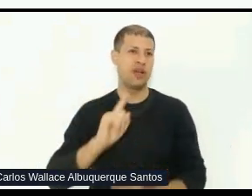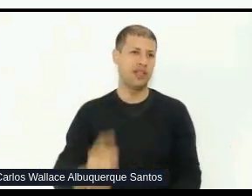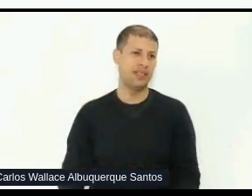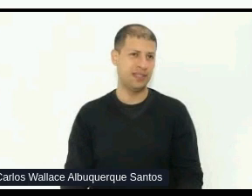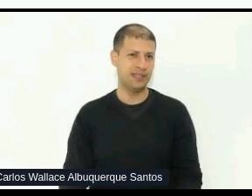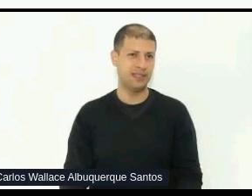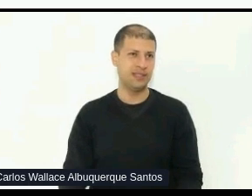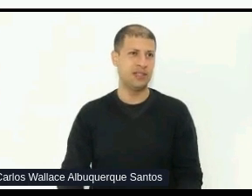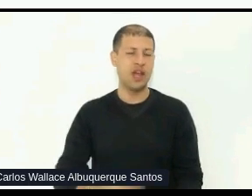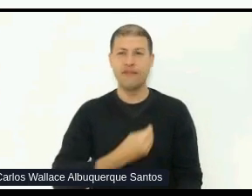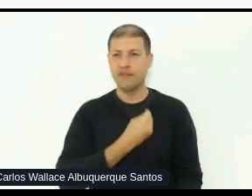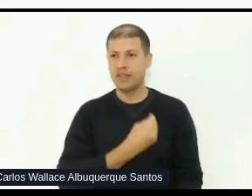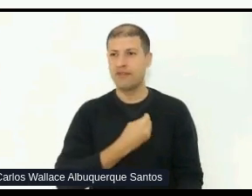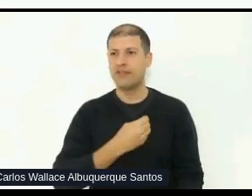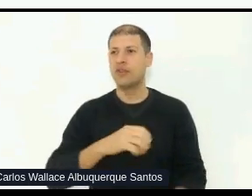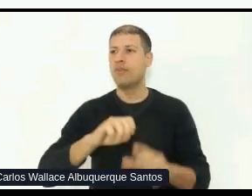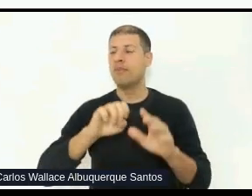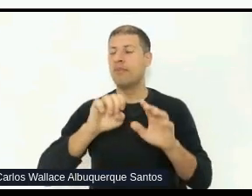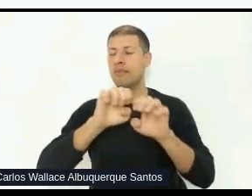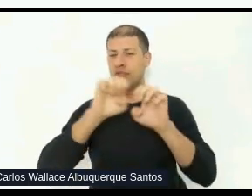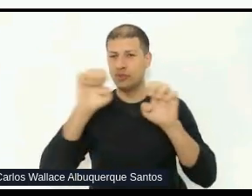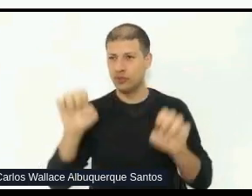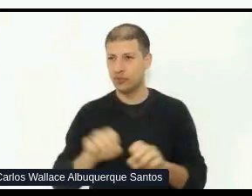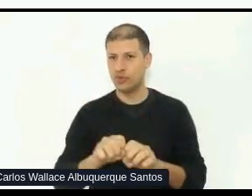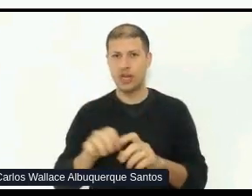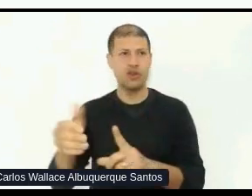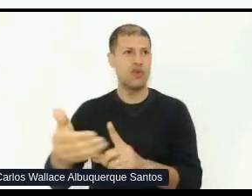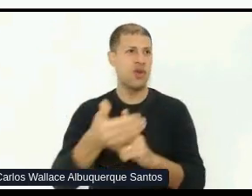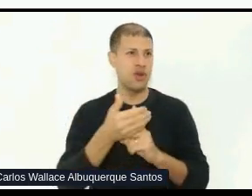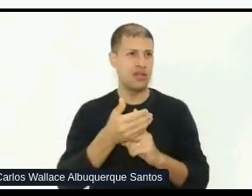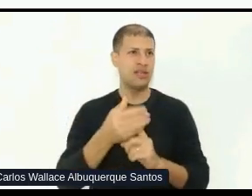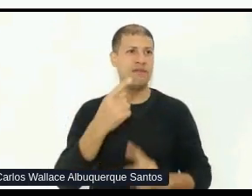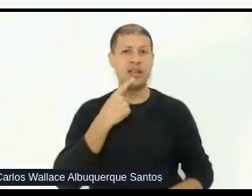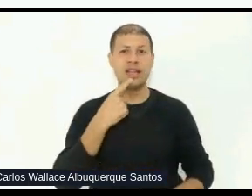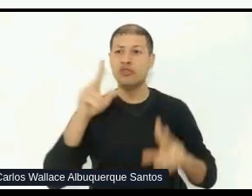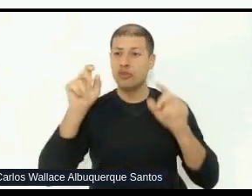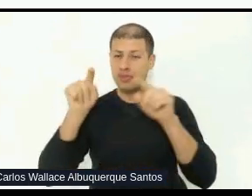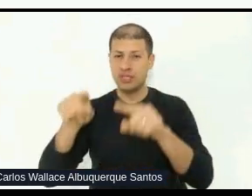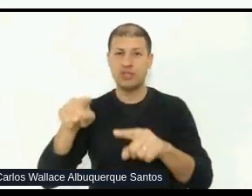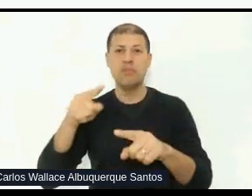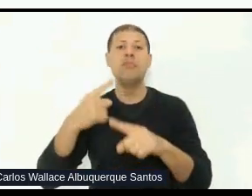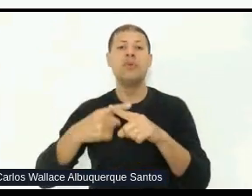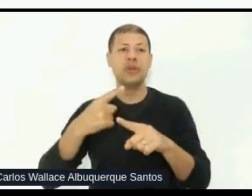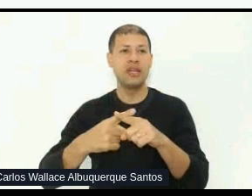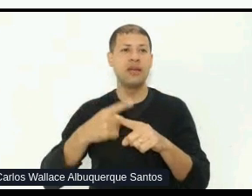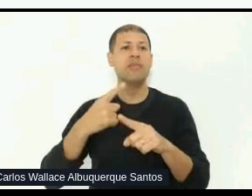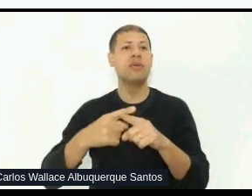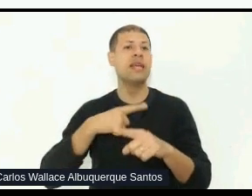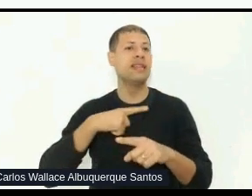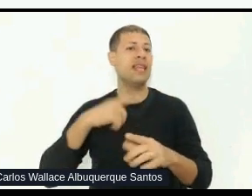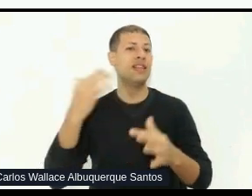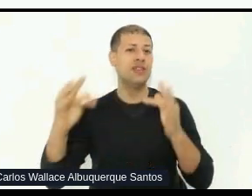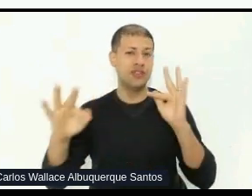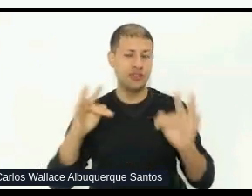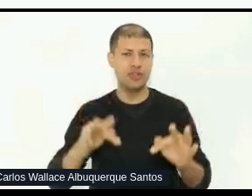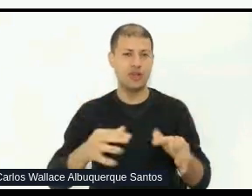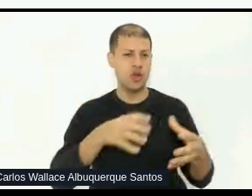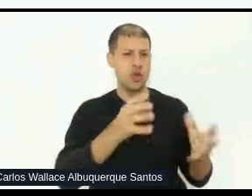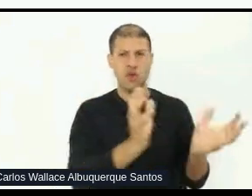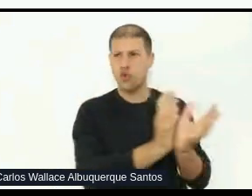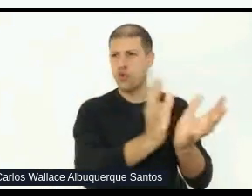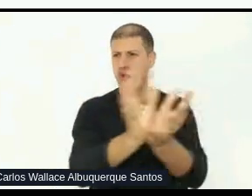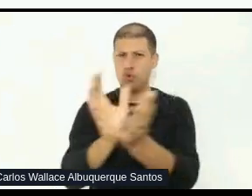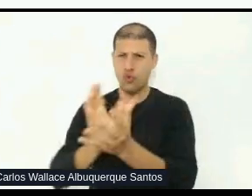em uma estrutura que não acolhe. A gente só está tocando nesse assunto porque existem dores em vários grupos que talvez